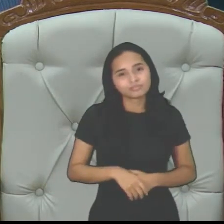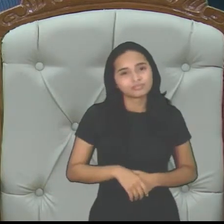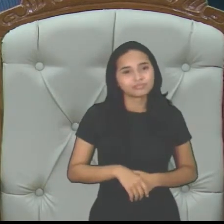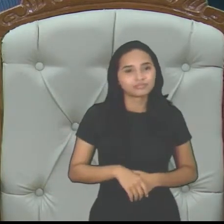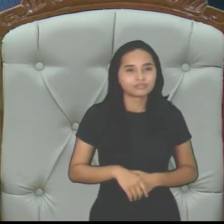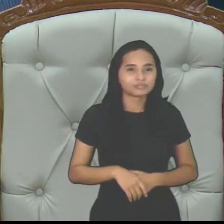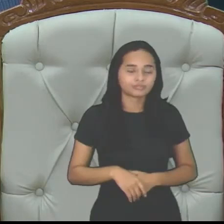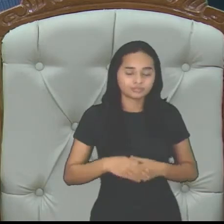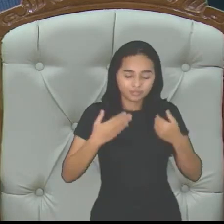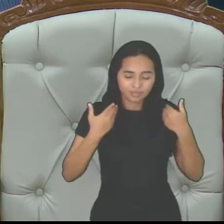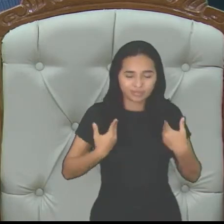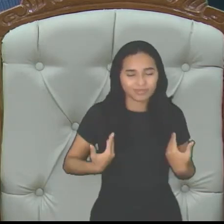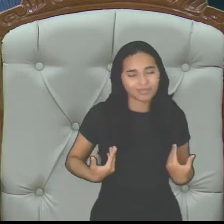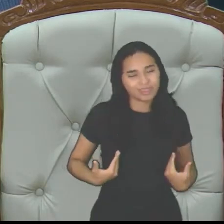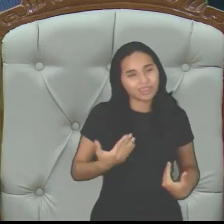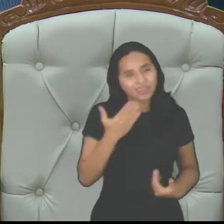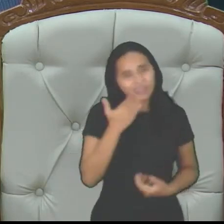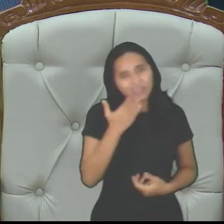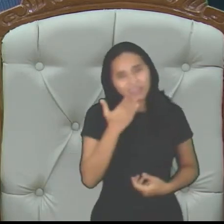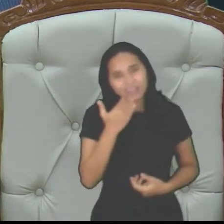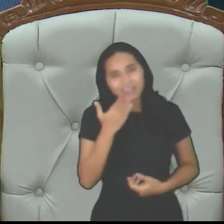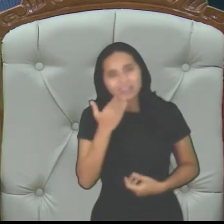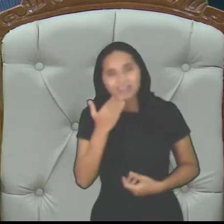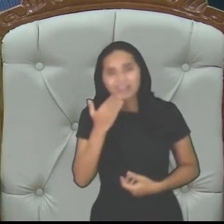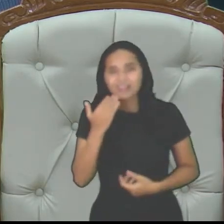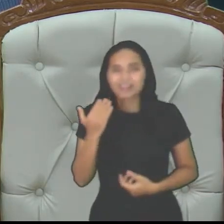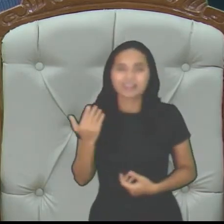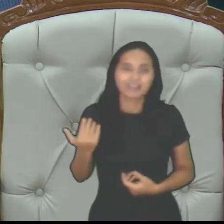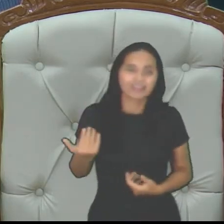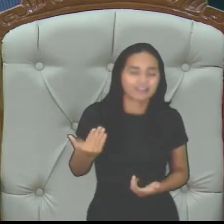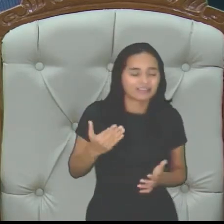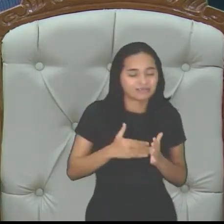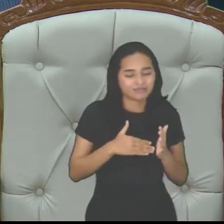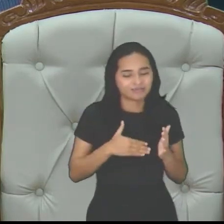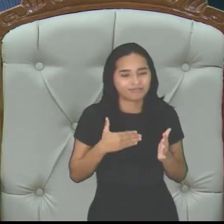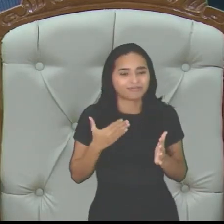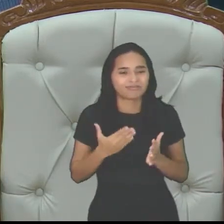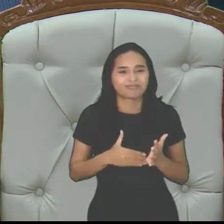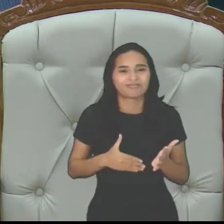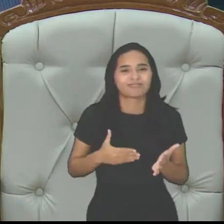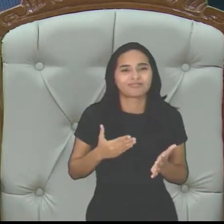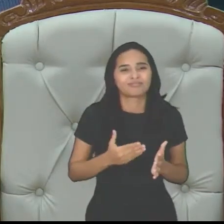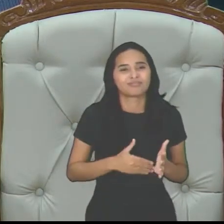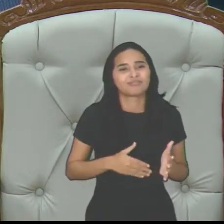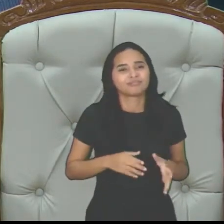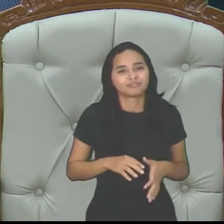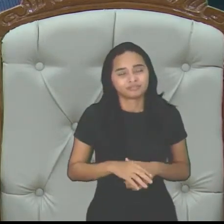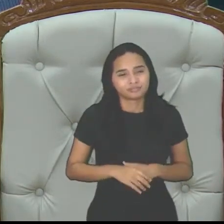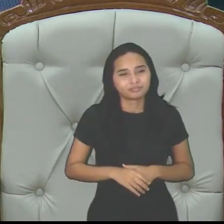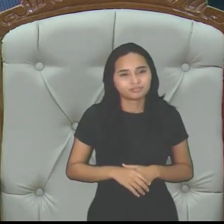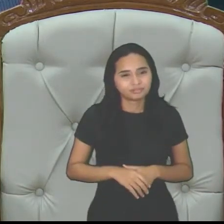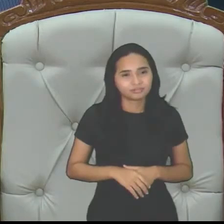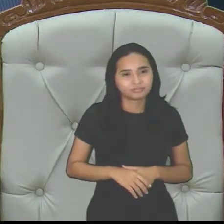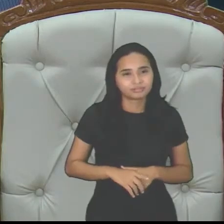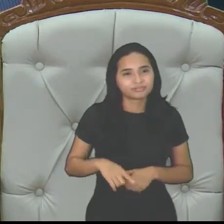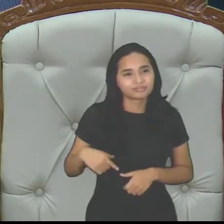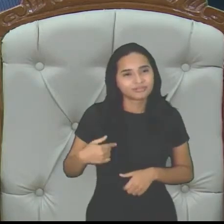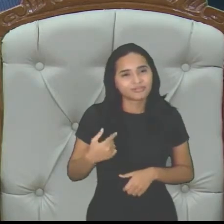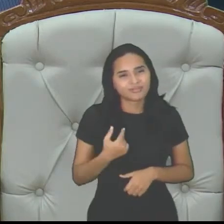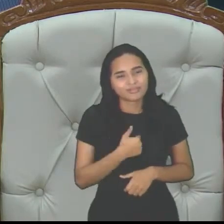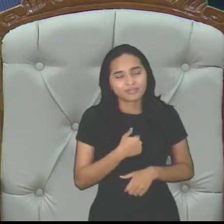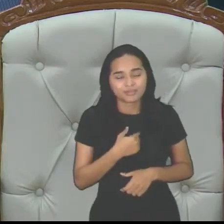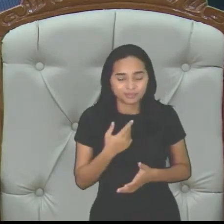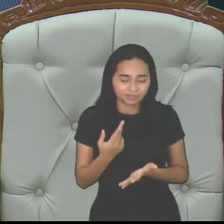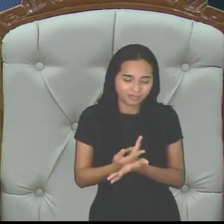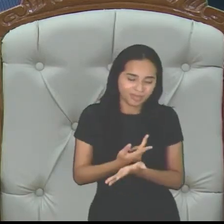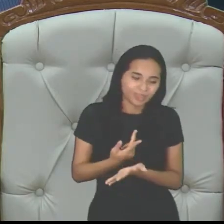Somos fragilizados, somos limitados. somos intransigentes